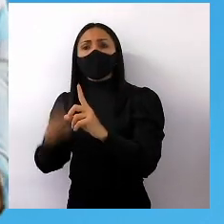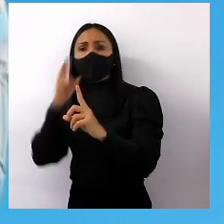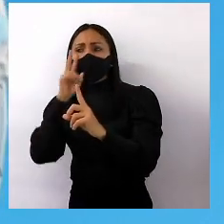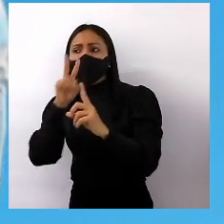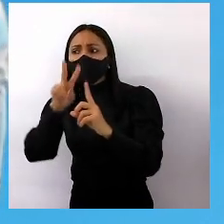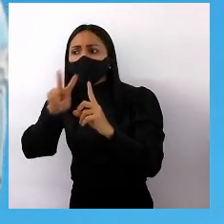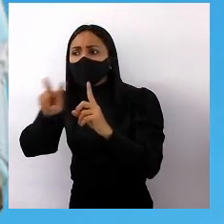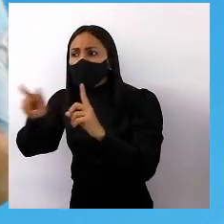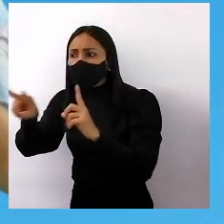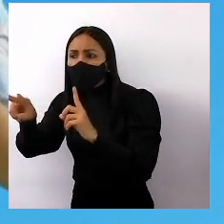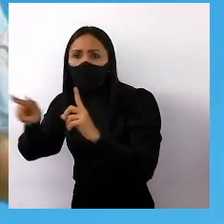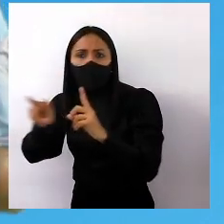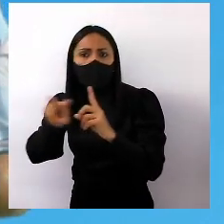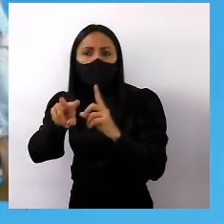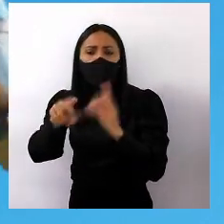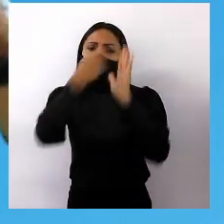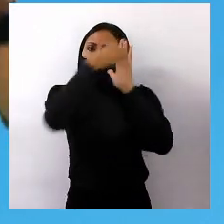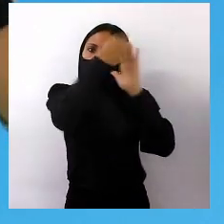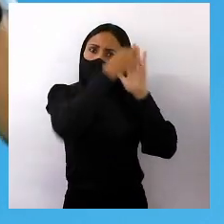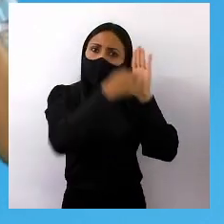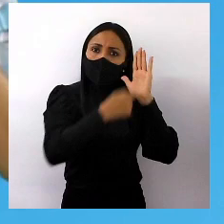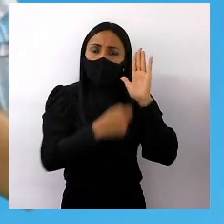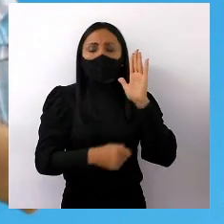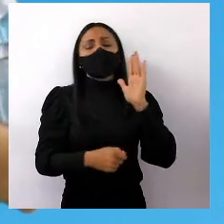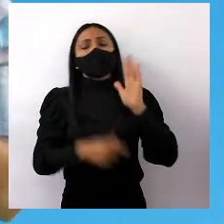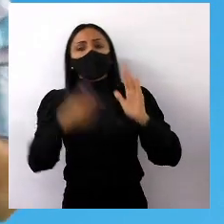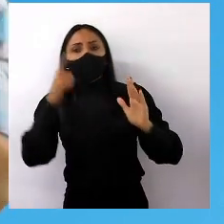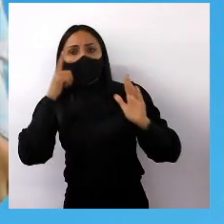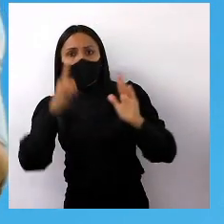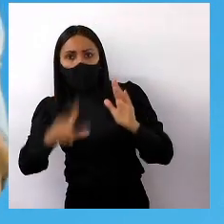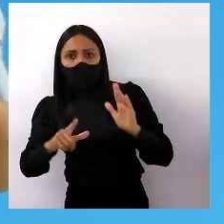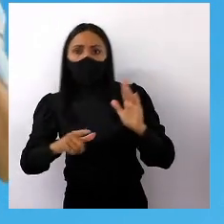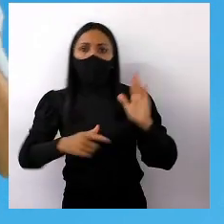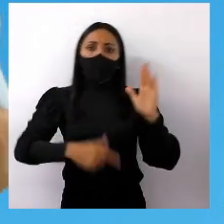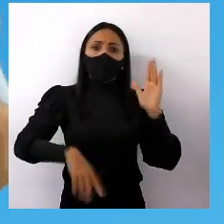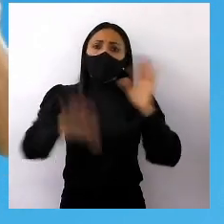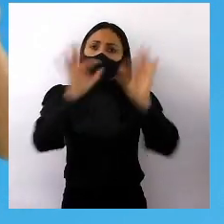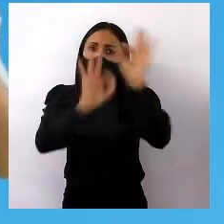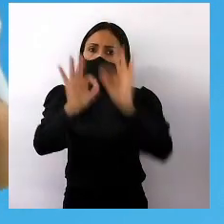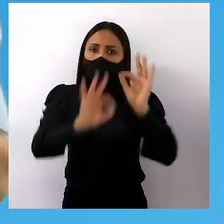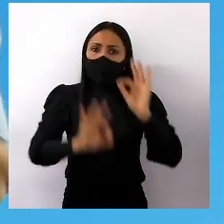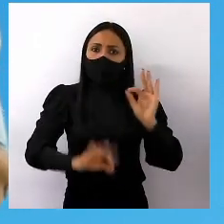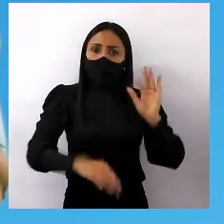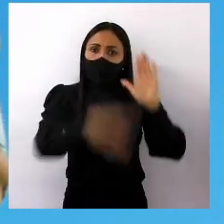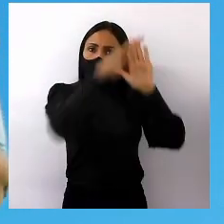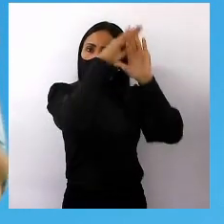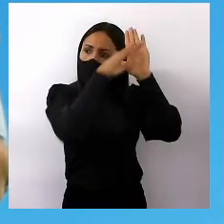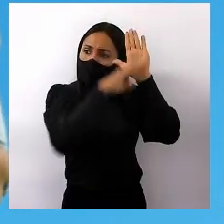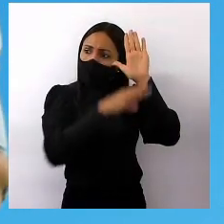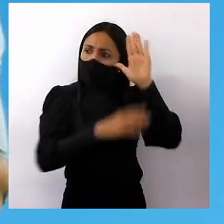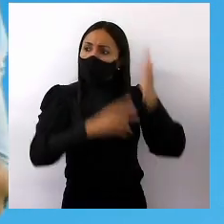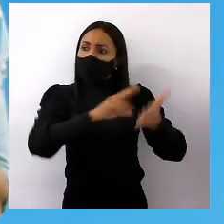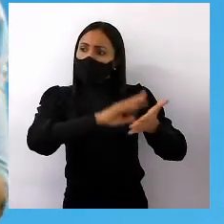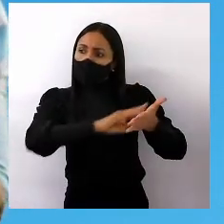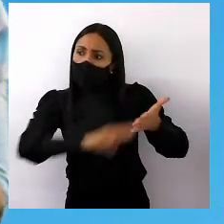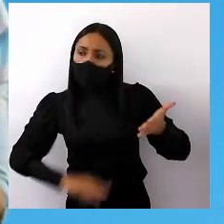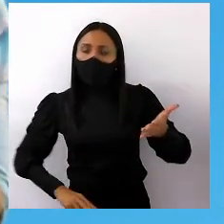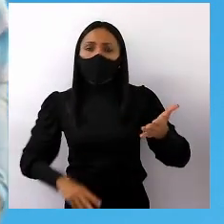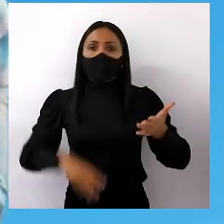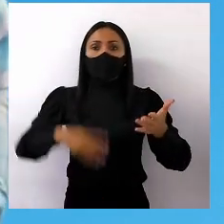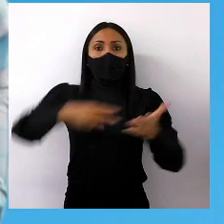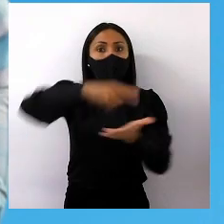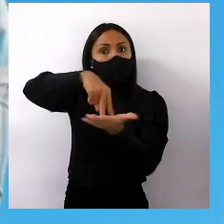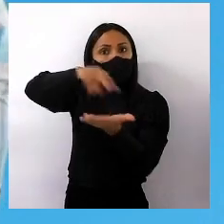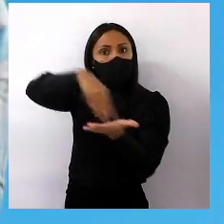anotava, escrevia e conseguiu catalogar, conseguiu criar um método de dança que hoje é até